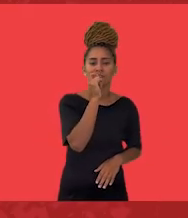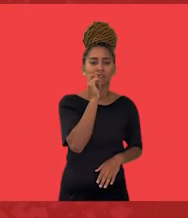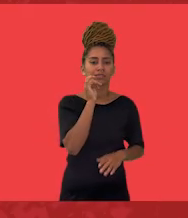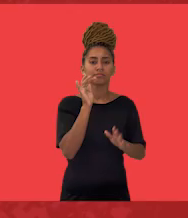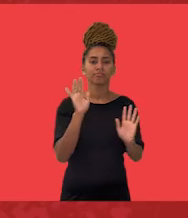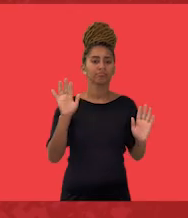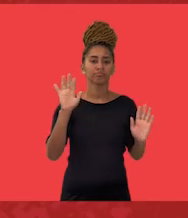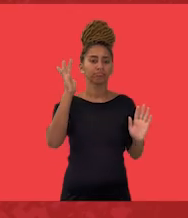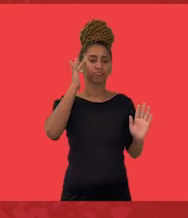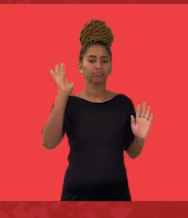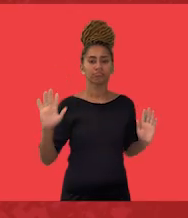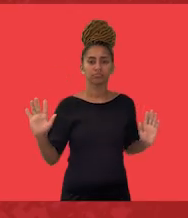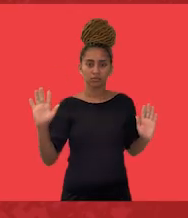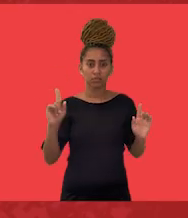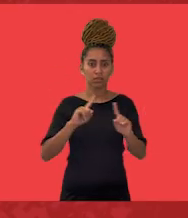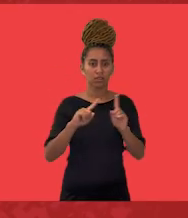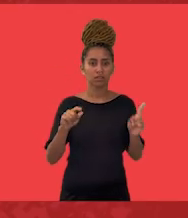Mundo.